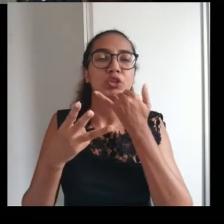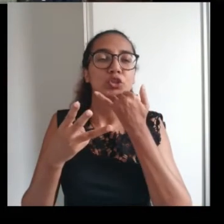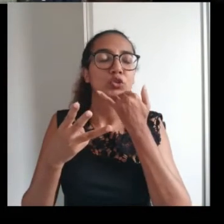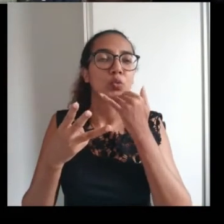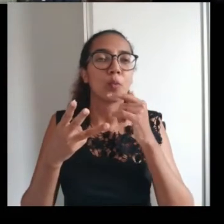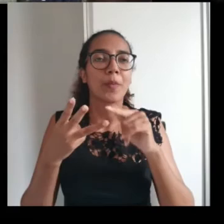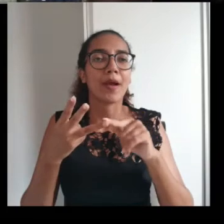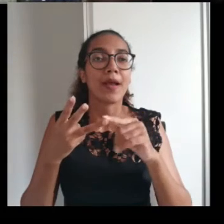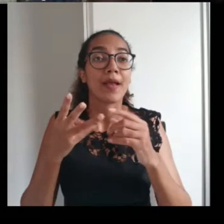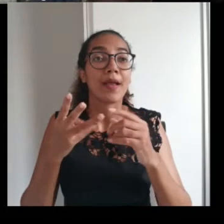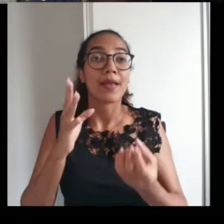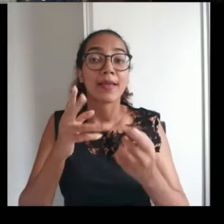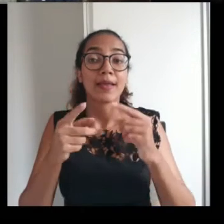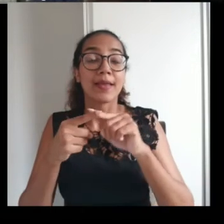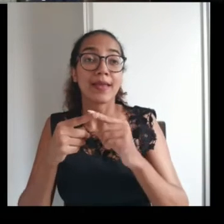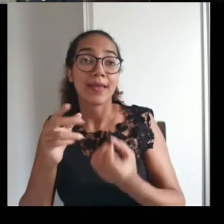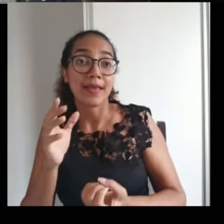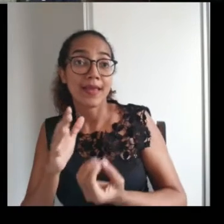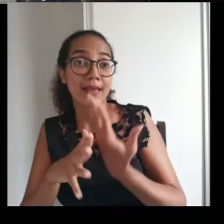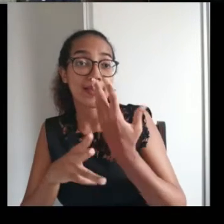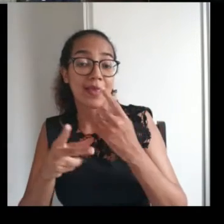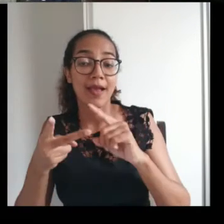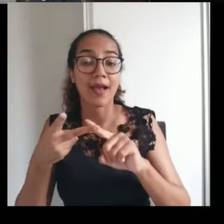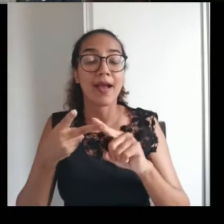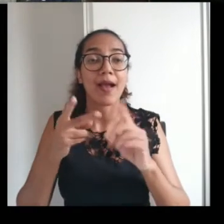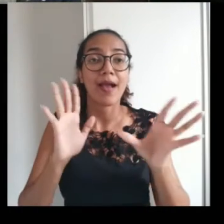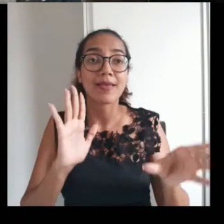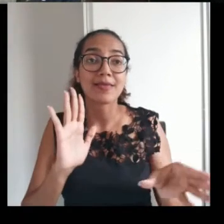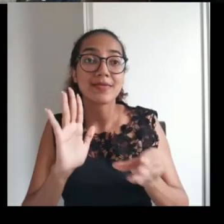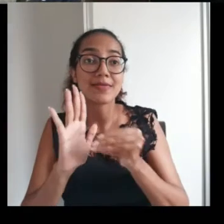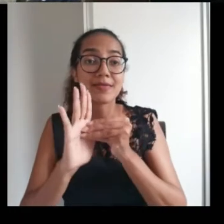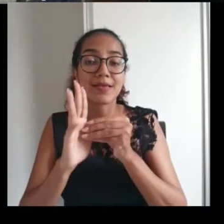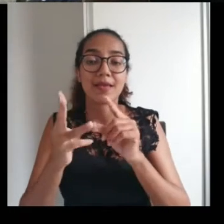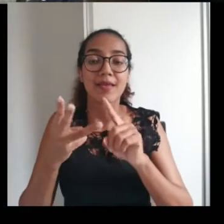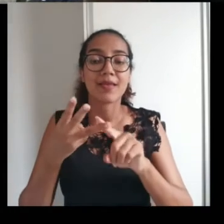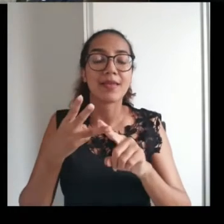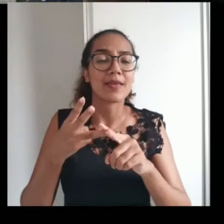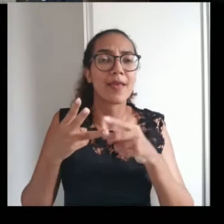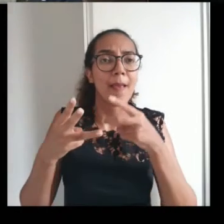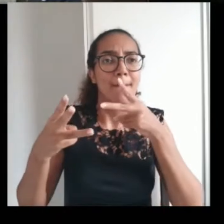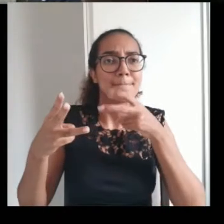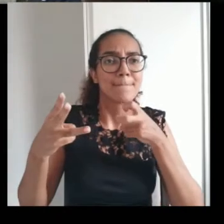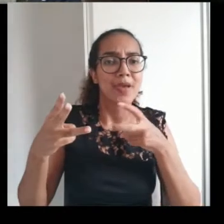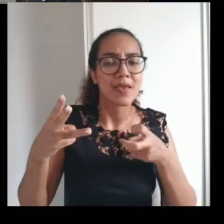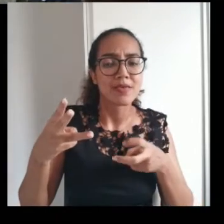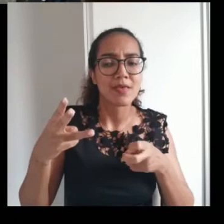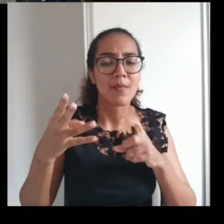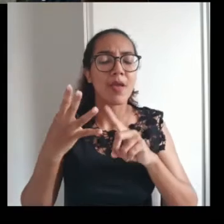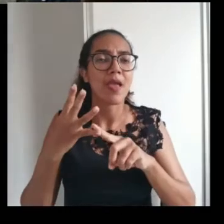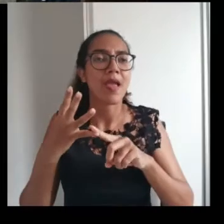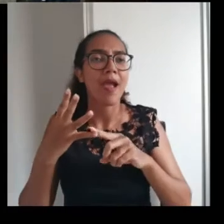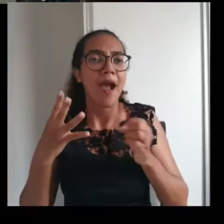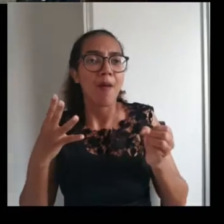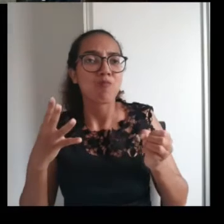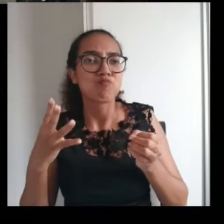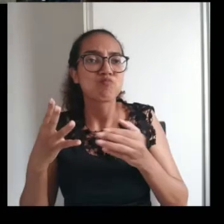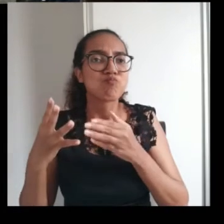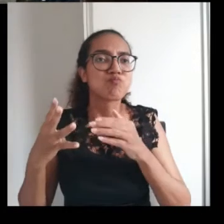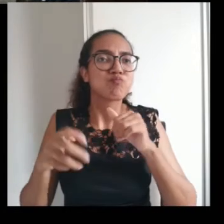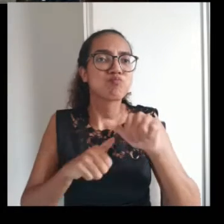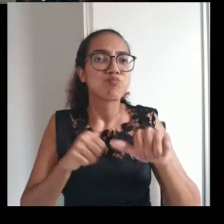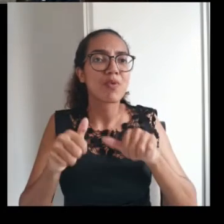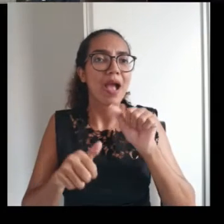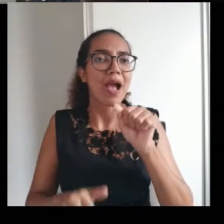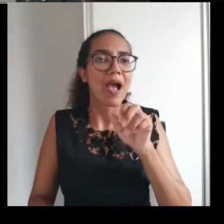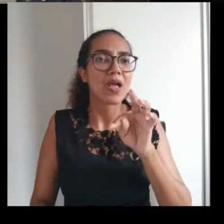criar um elemento ou inserir, ler o elemento, recuperar, atualizar o elemento ou